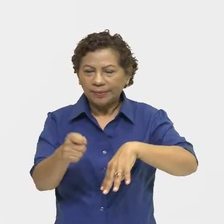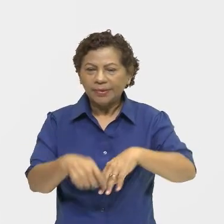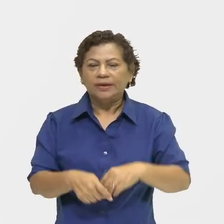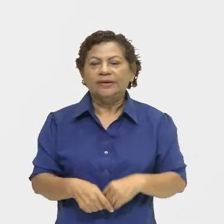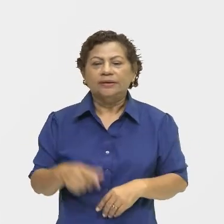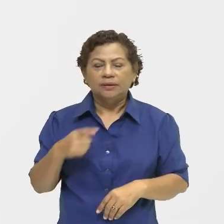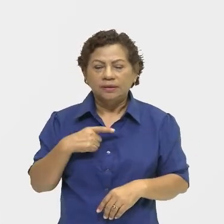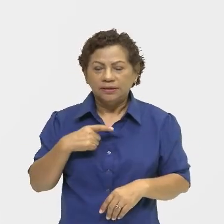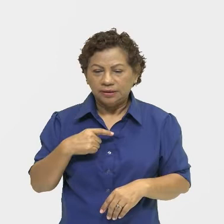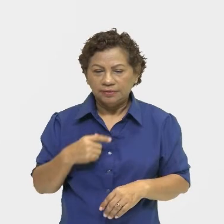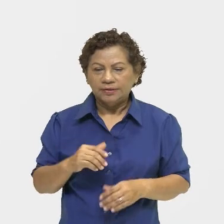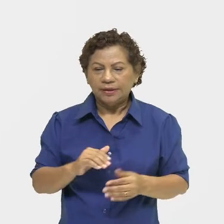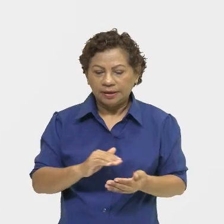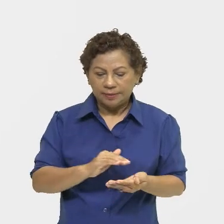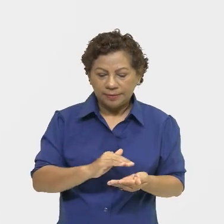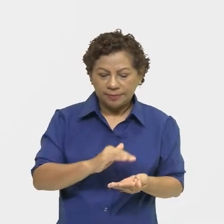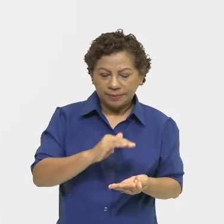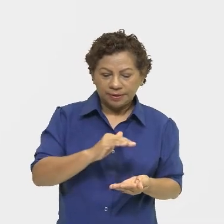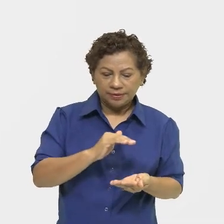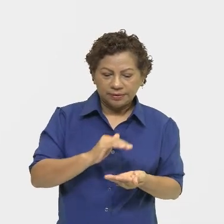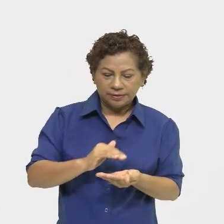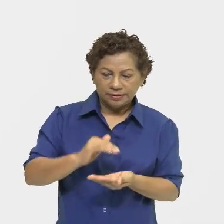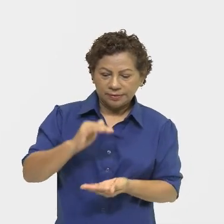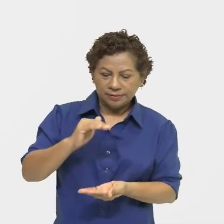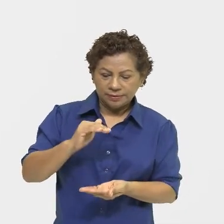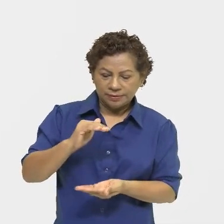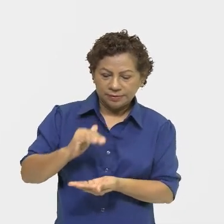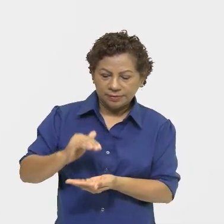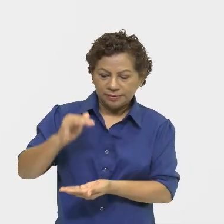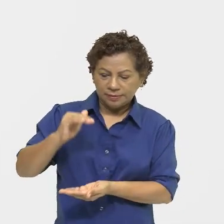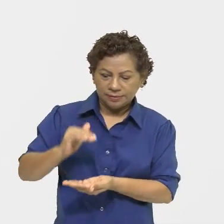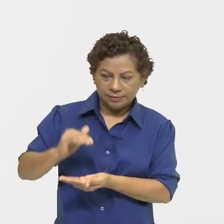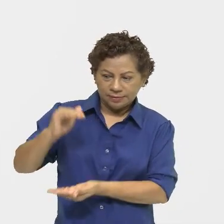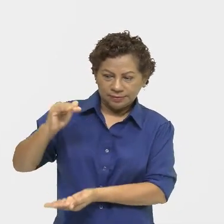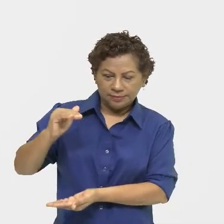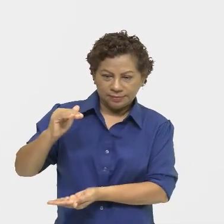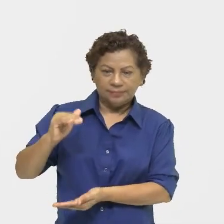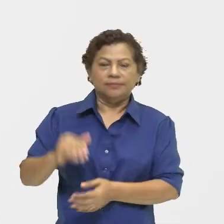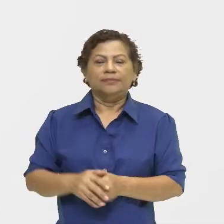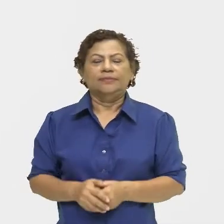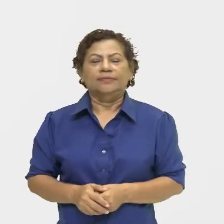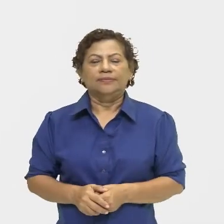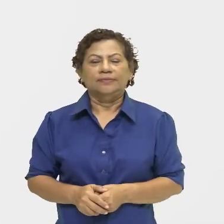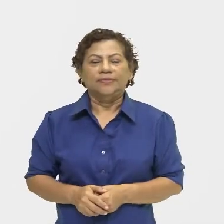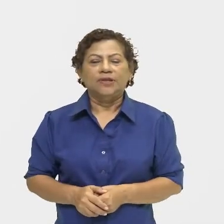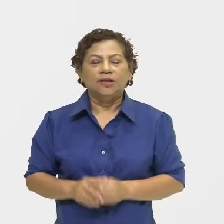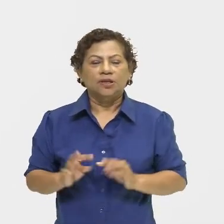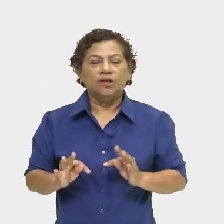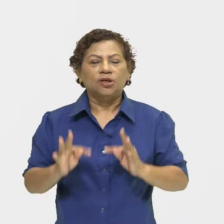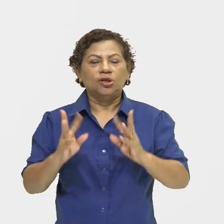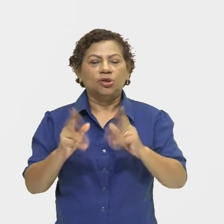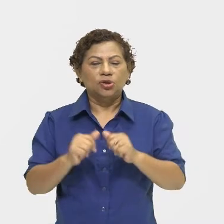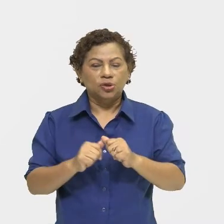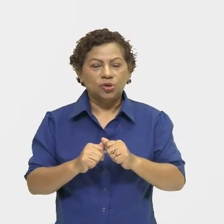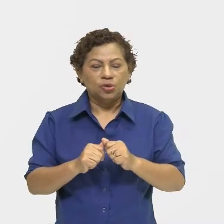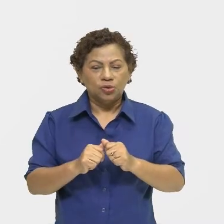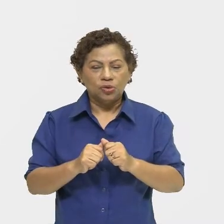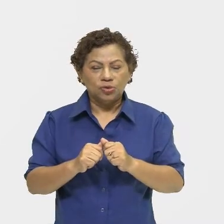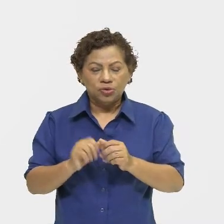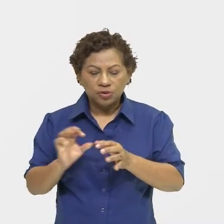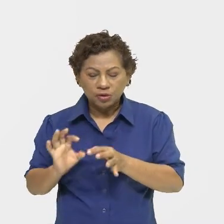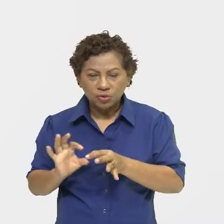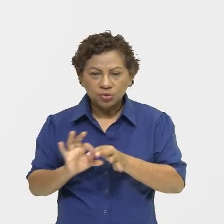Essas campânulas têm tamanhos diferentes, ligadas entre si pelos mesmos vértices, todas são juntinhas, né?